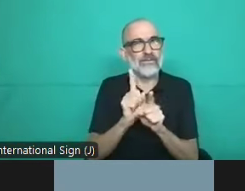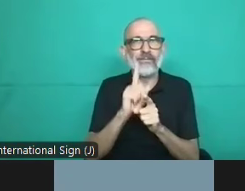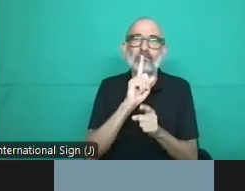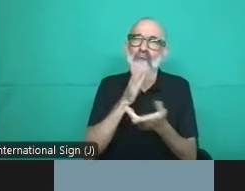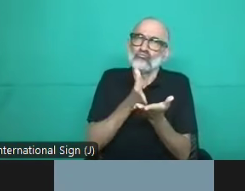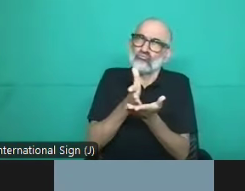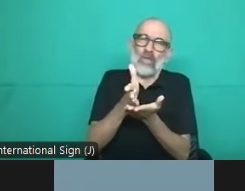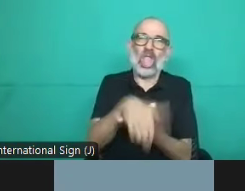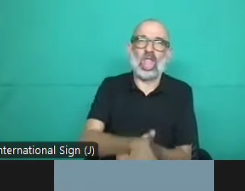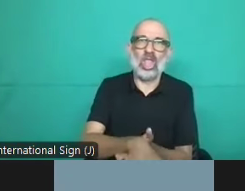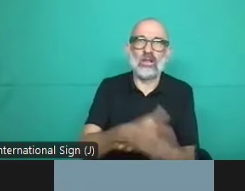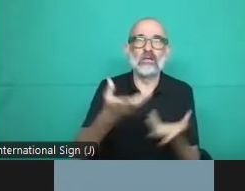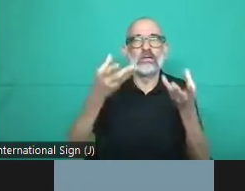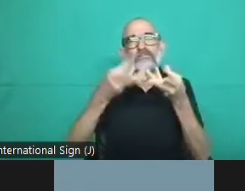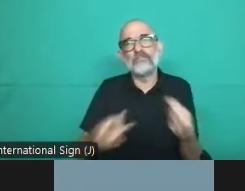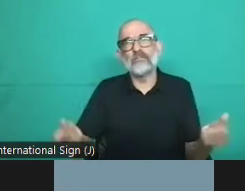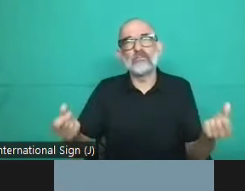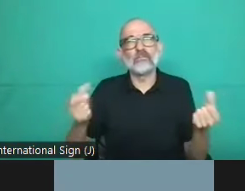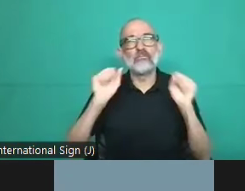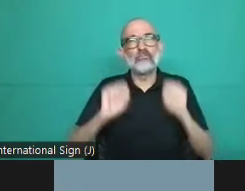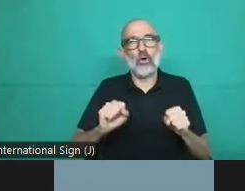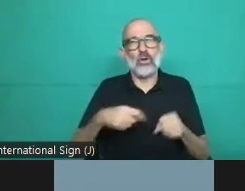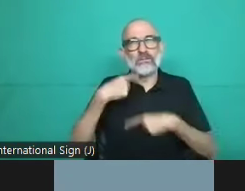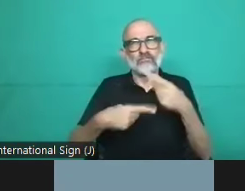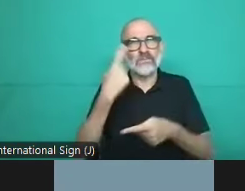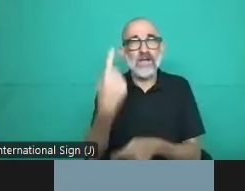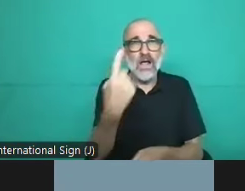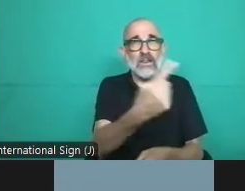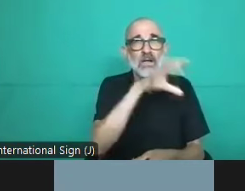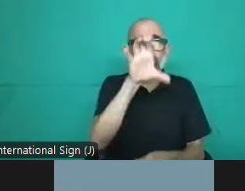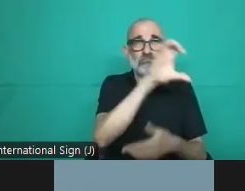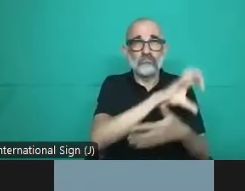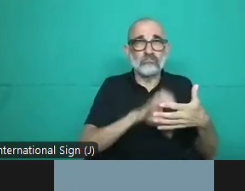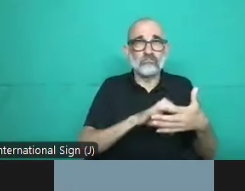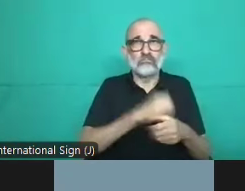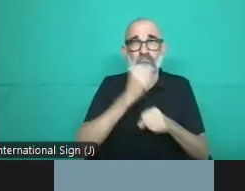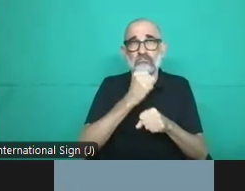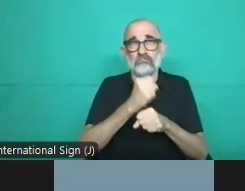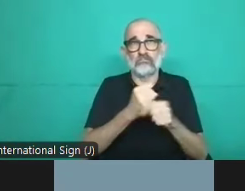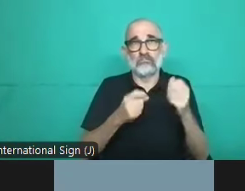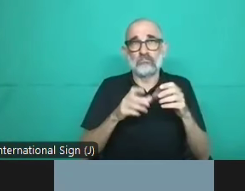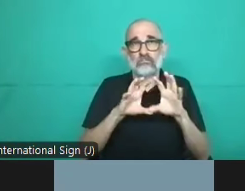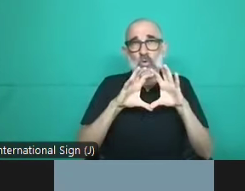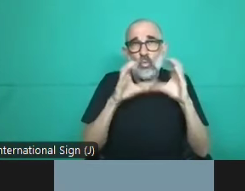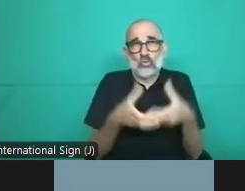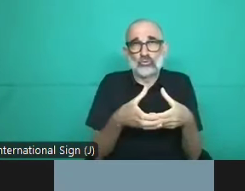lugares onde as atividades são feitas, e esses campeões possam continuar treinando as pessoas na sua